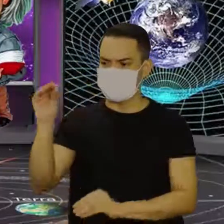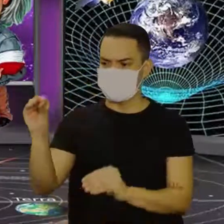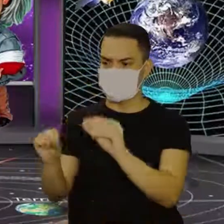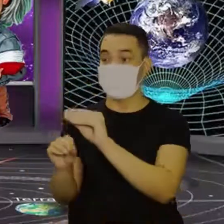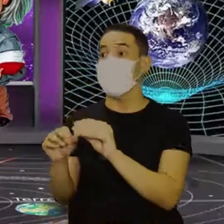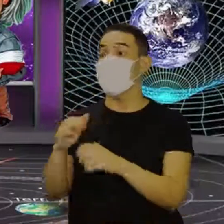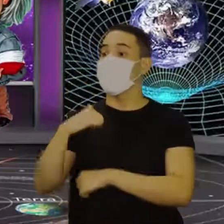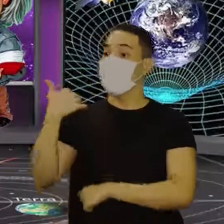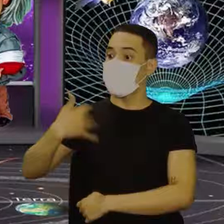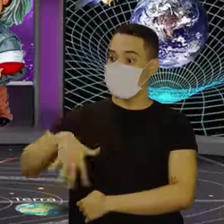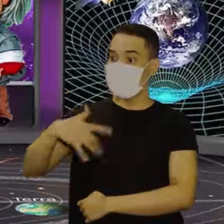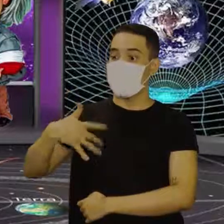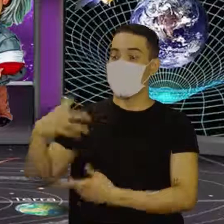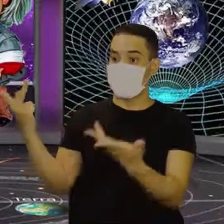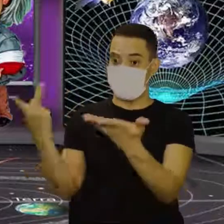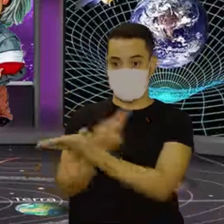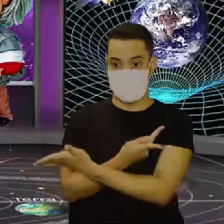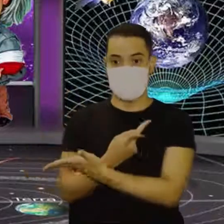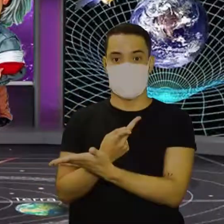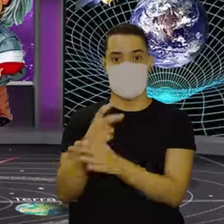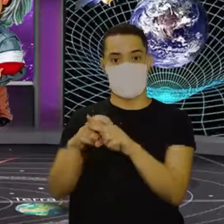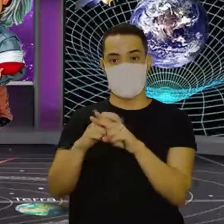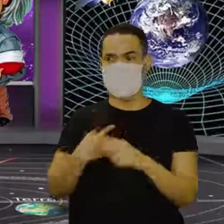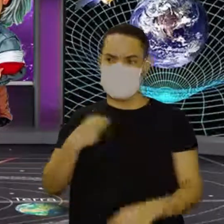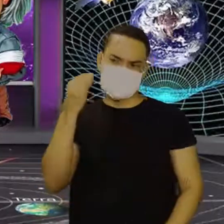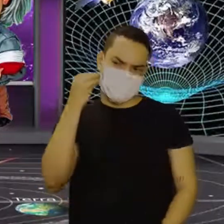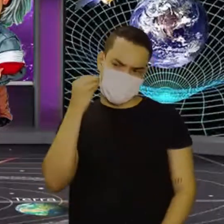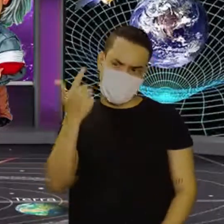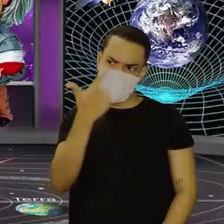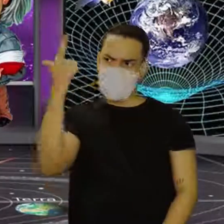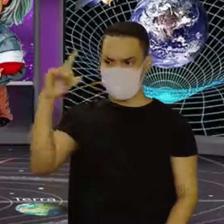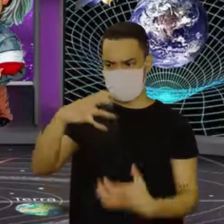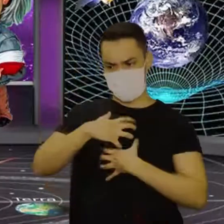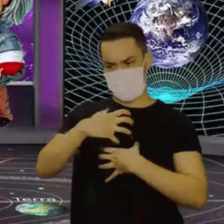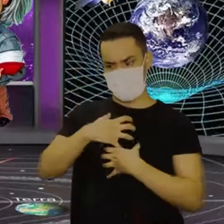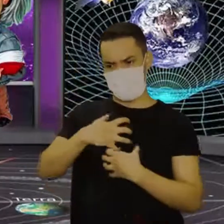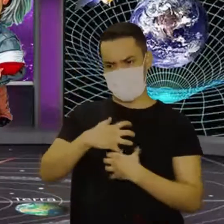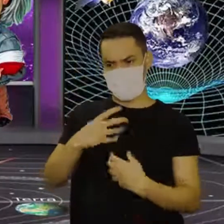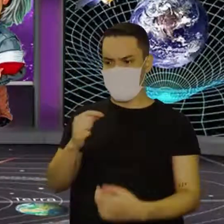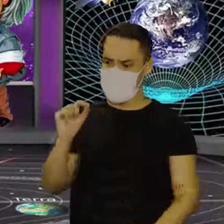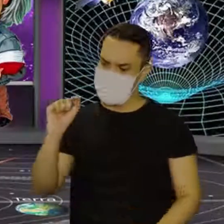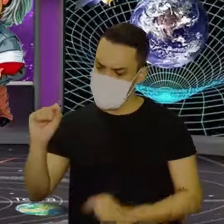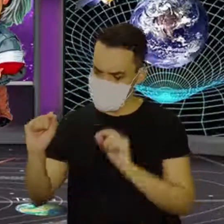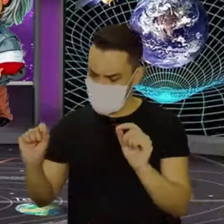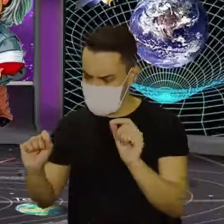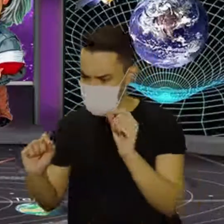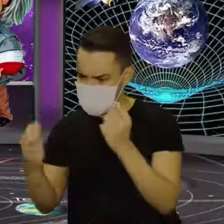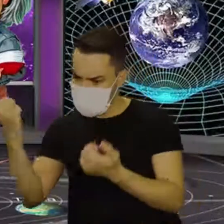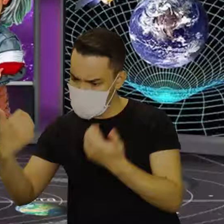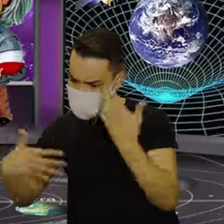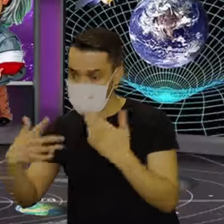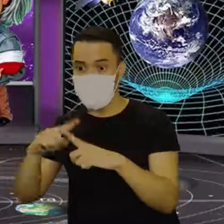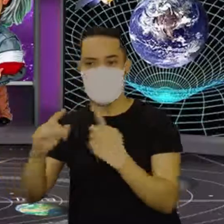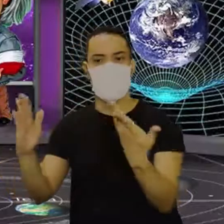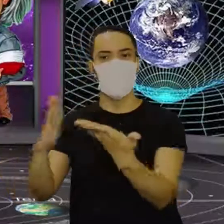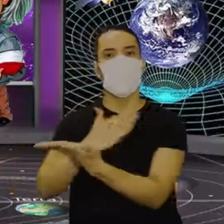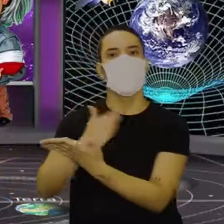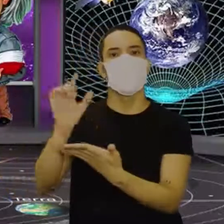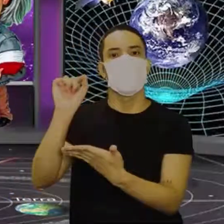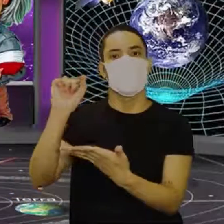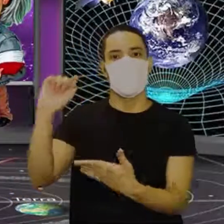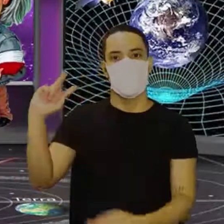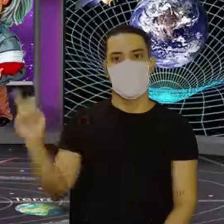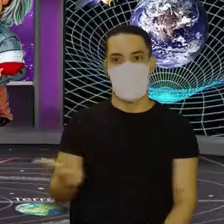fez, aconteceu isso aqui, eu vou tentar de outra forma. Aí ele fez. Só que ele começou a pegar os valores